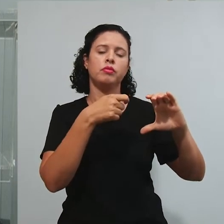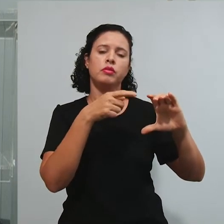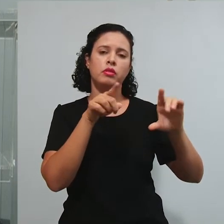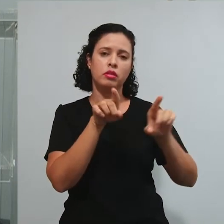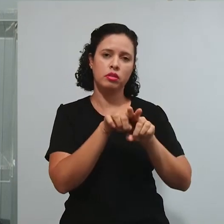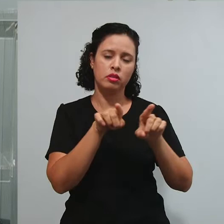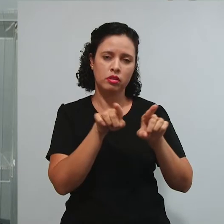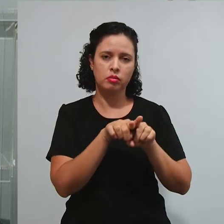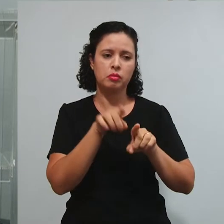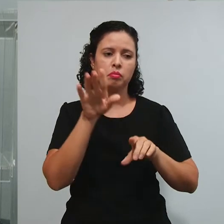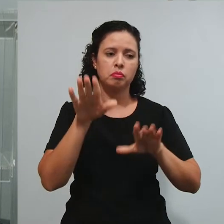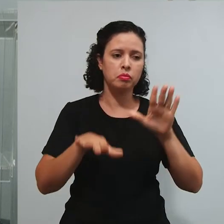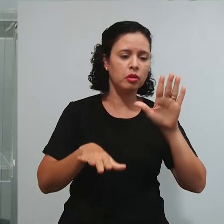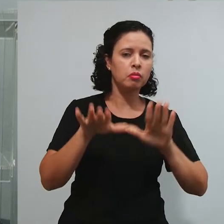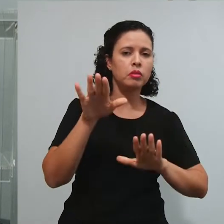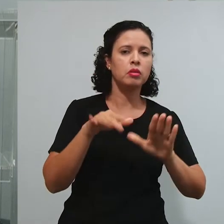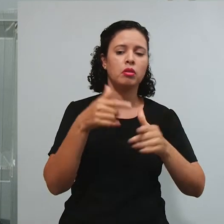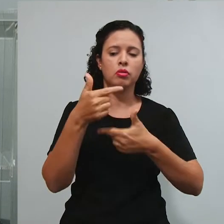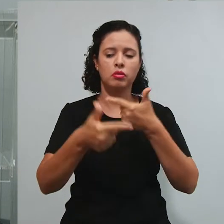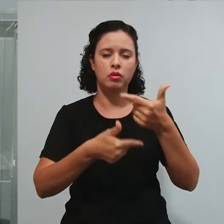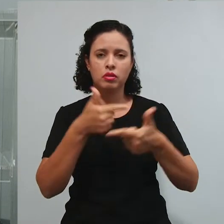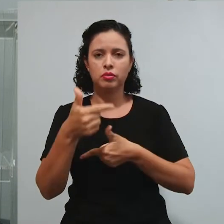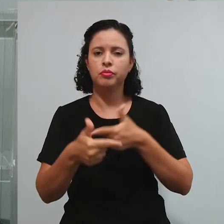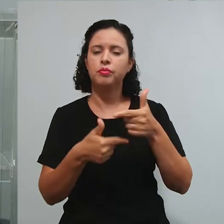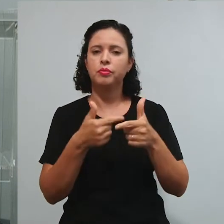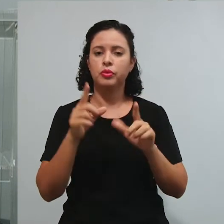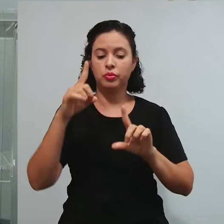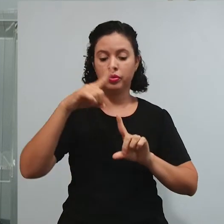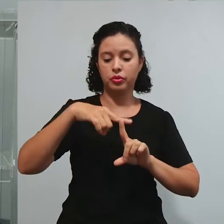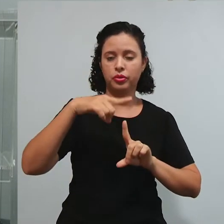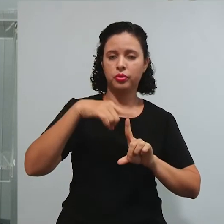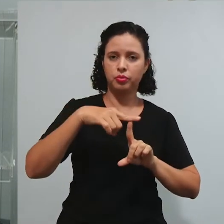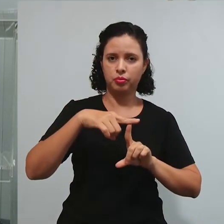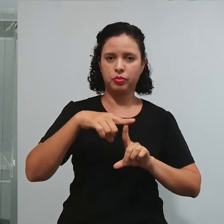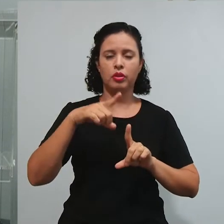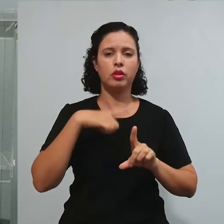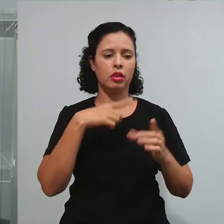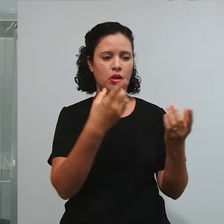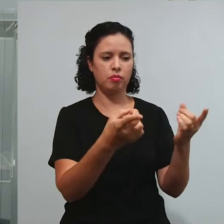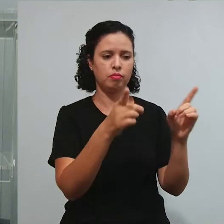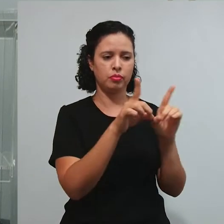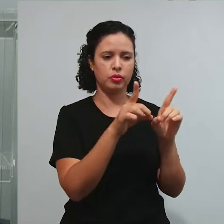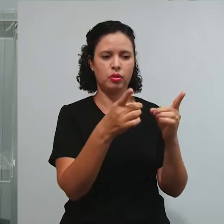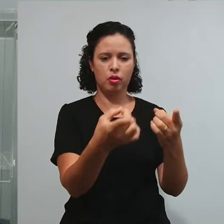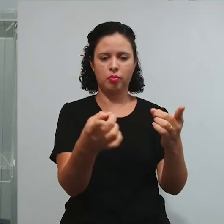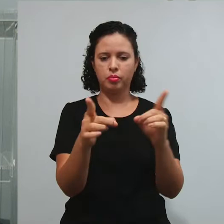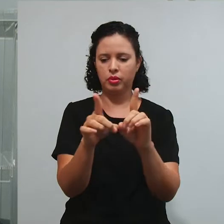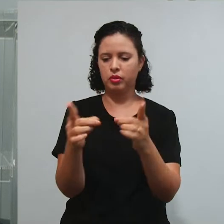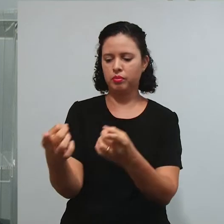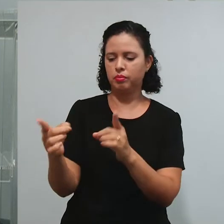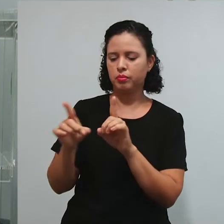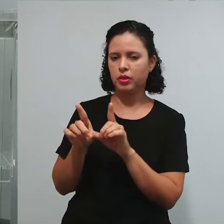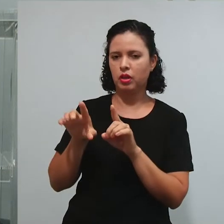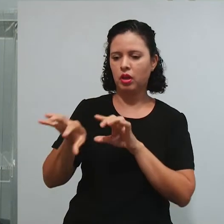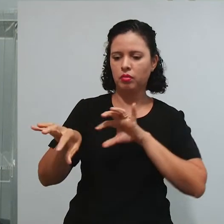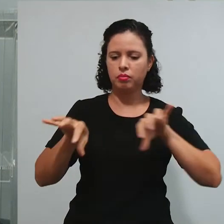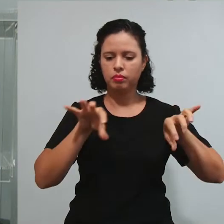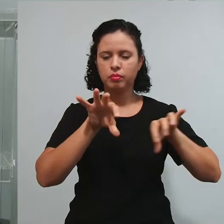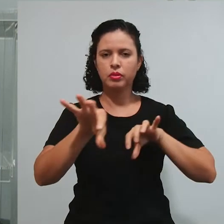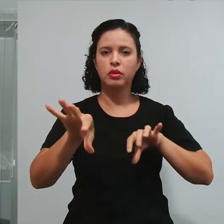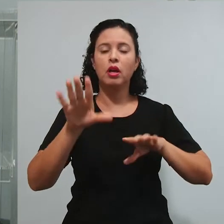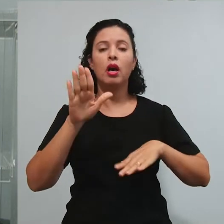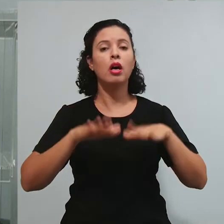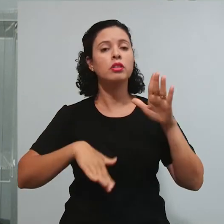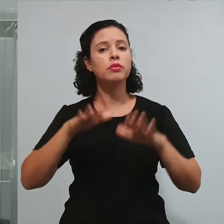do trabalho que vai ser feito, da natureza da atividade, elas são departamentalizadas, né? E muitas